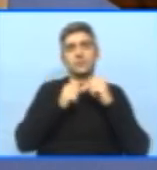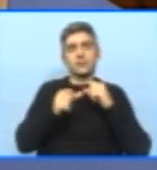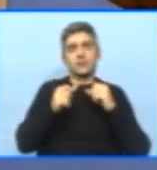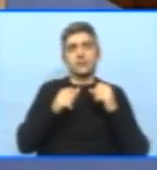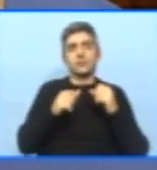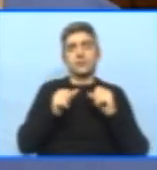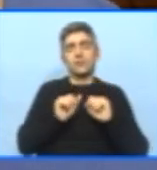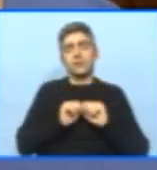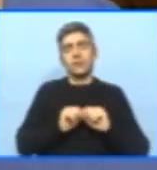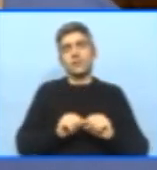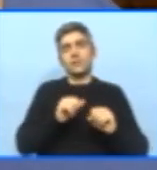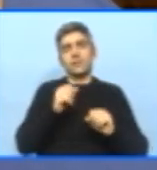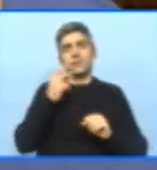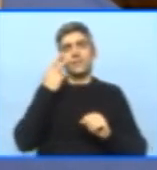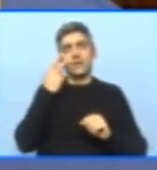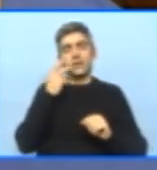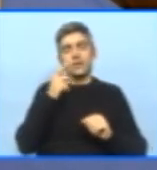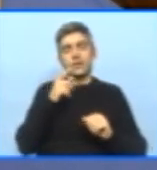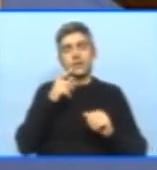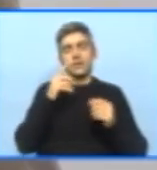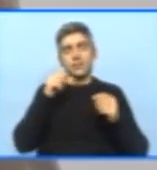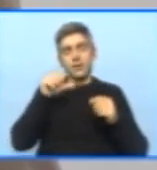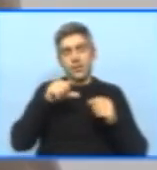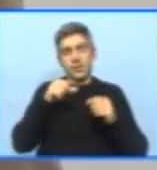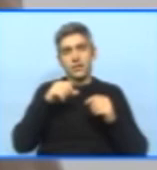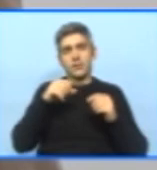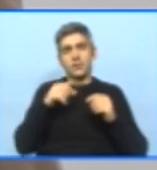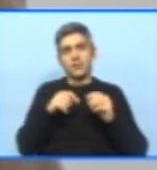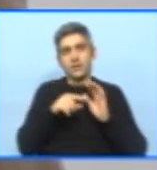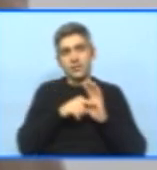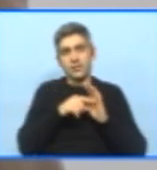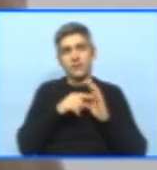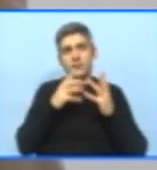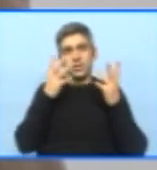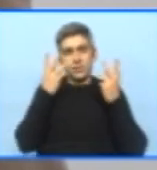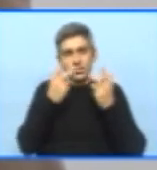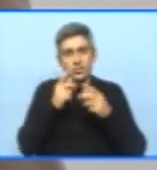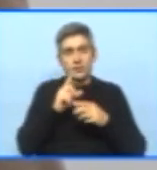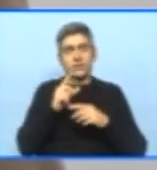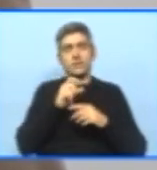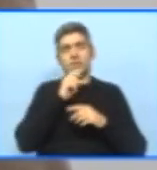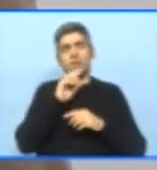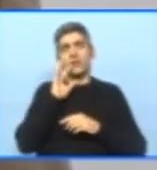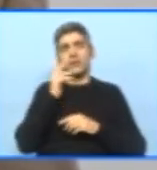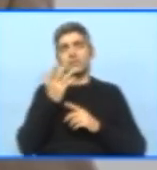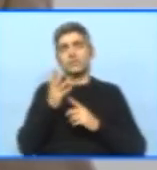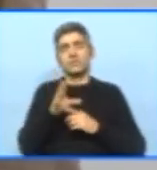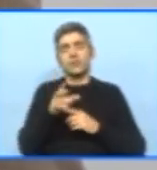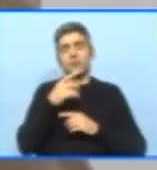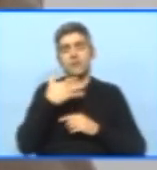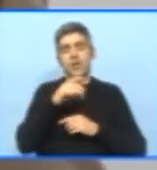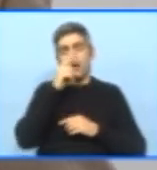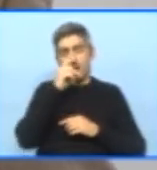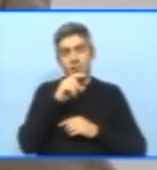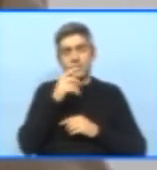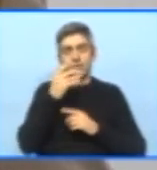rejeitam categoricamente a vida das trevas. E naquele tempo a vida das trevas poderia se materializar em determinados hábitos, por exemplo, as pessoas